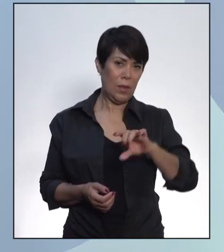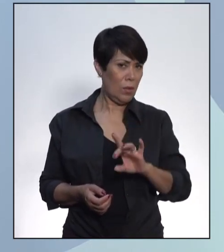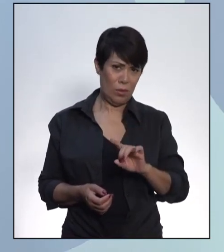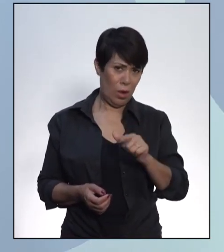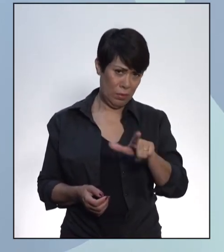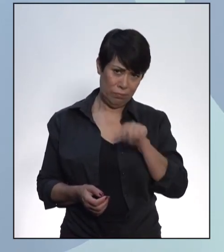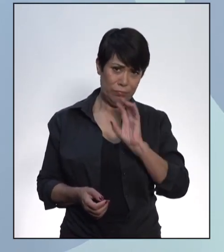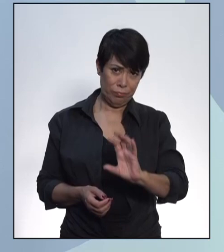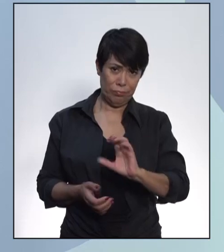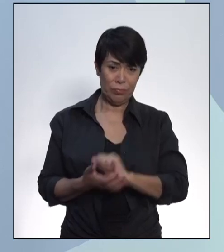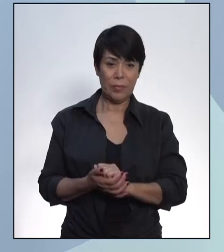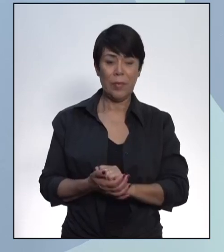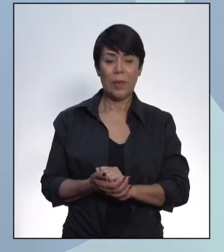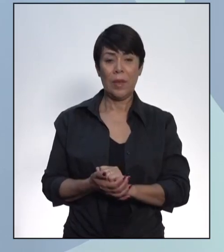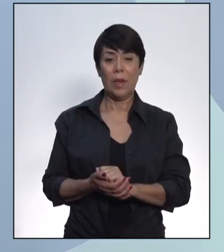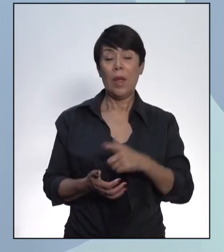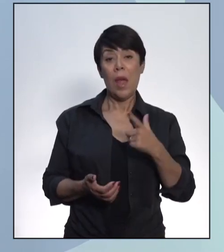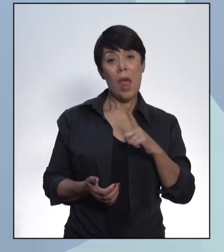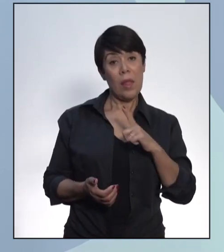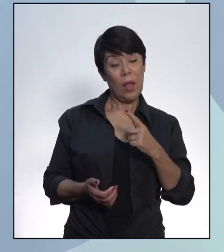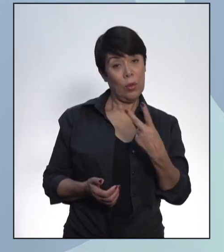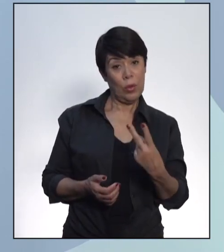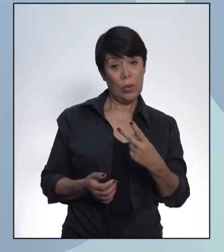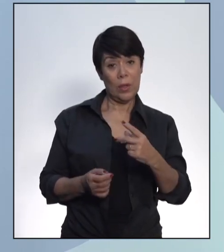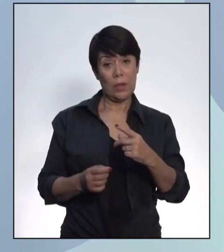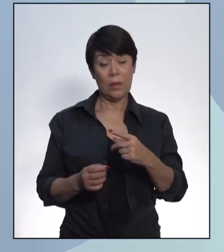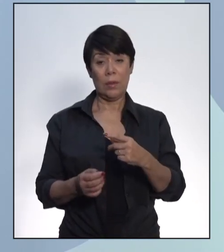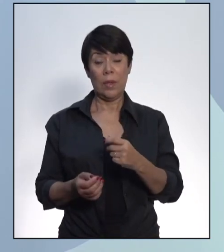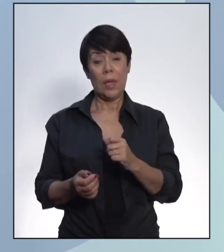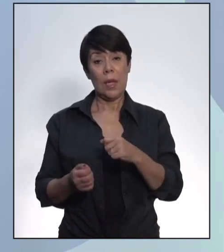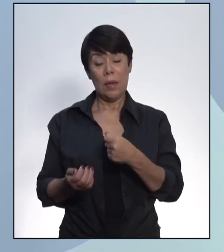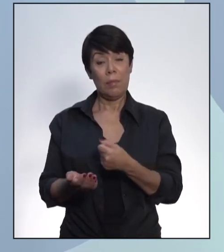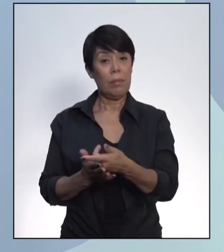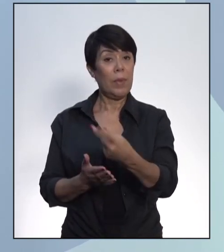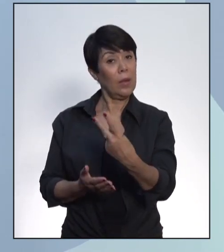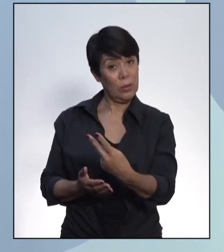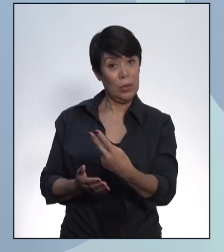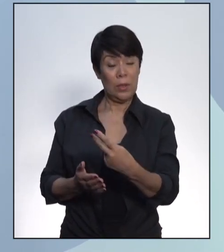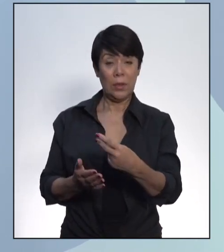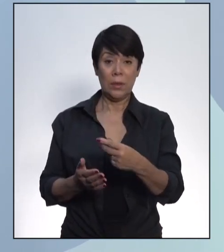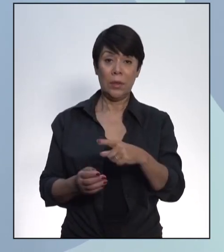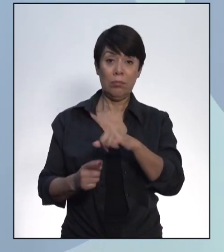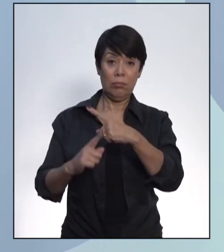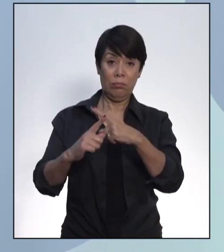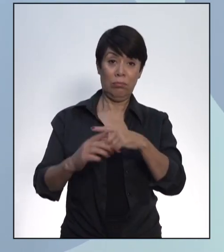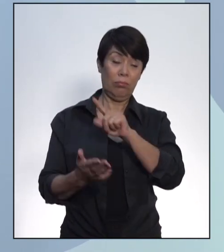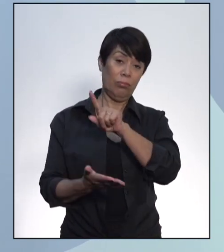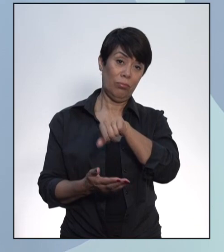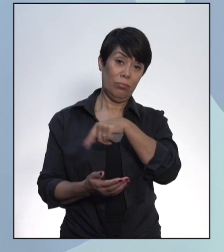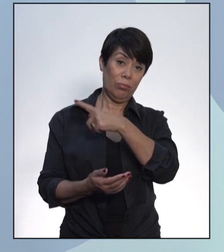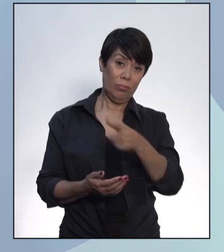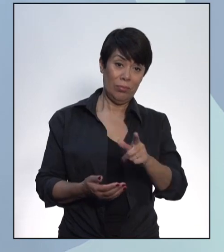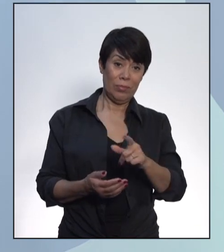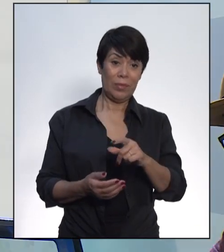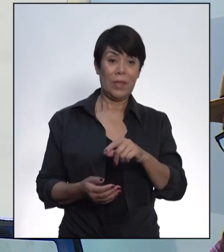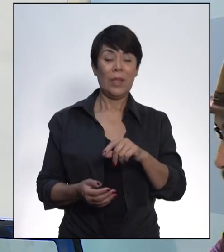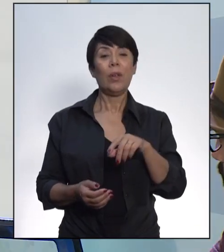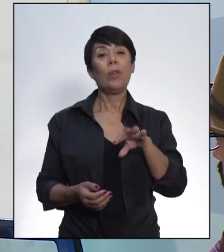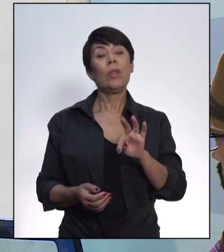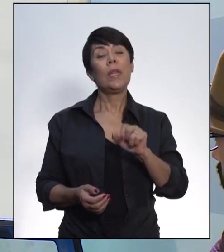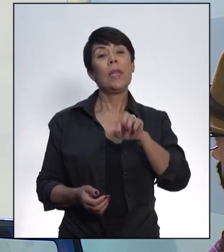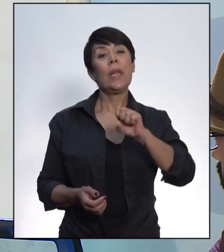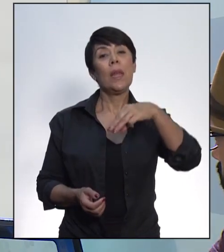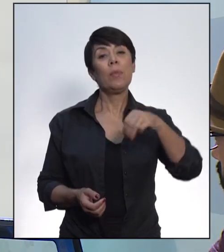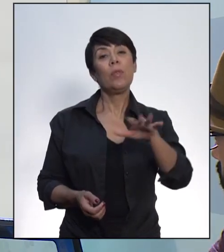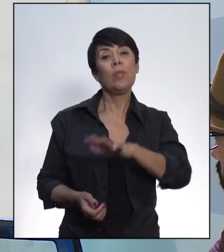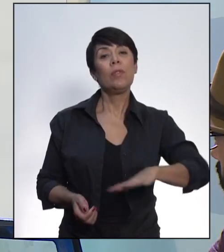Eu tenho 2 e devo 2 aqui, ó, cancela. Ou seja, esse é o meu termo geral. Esse termo